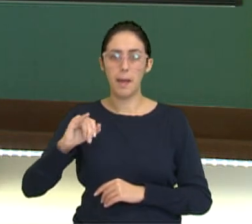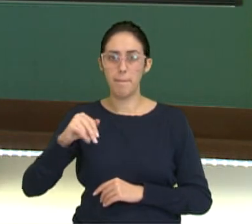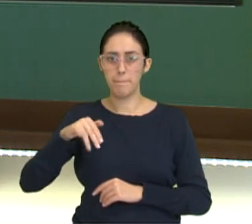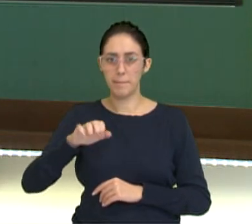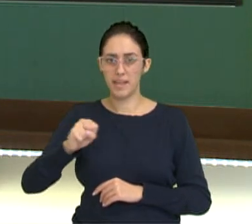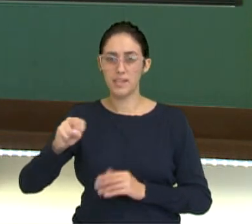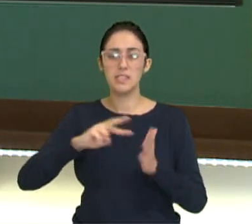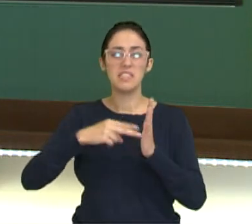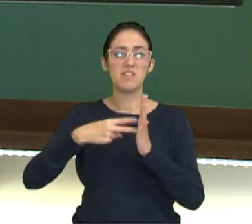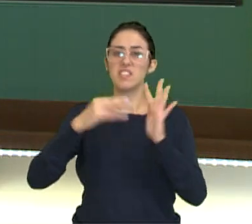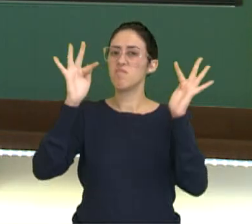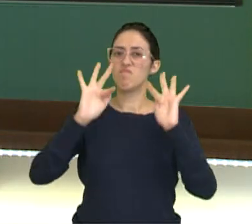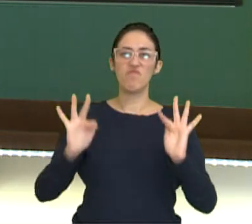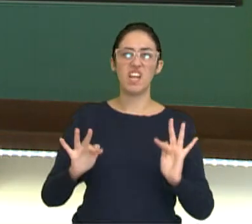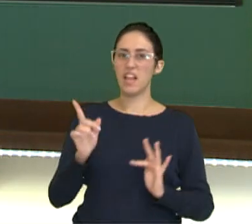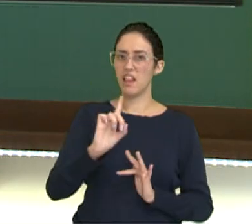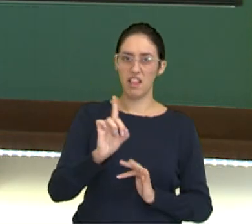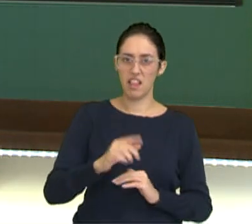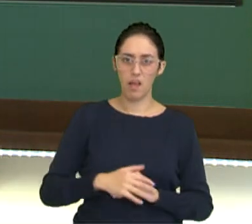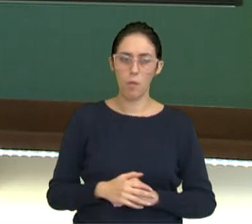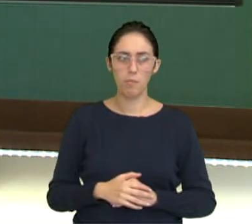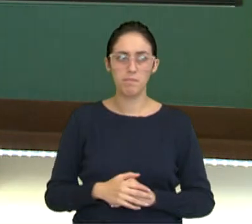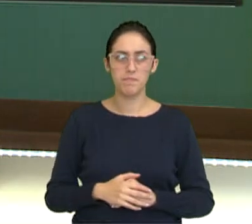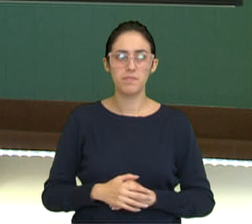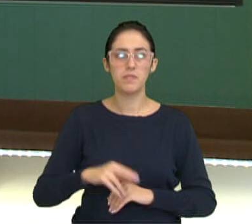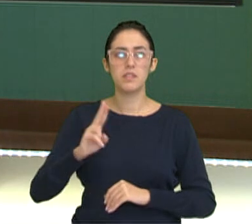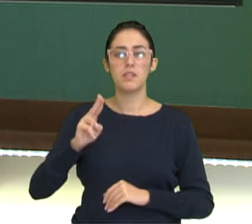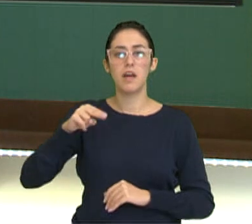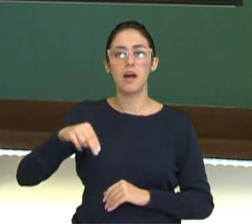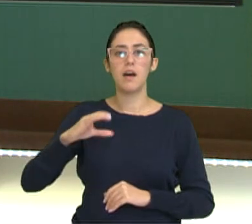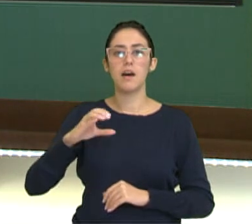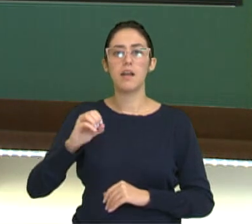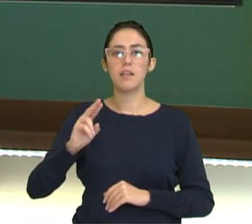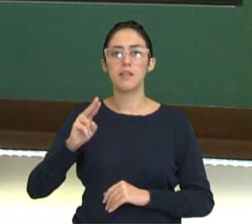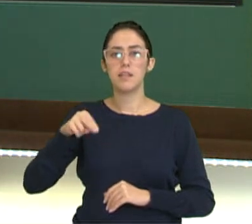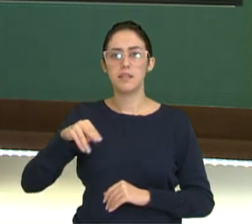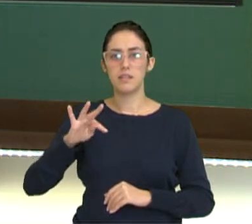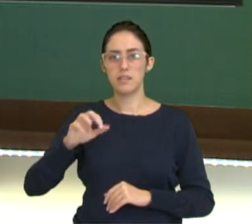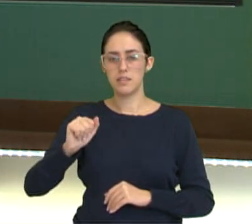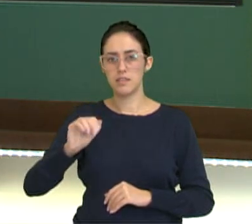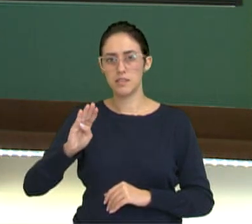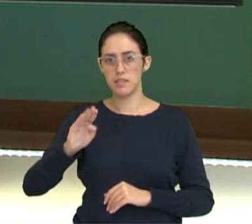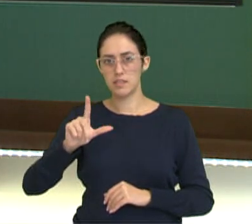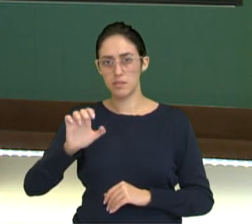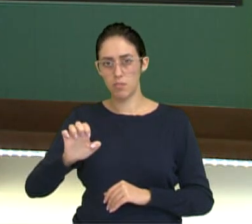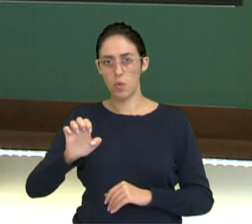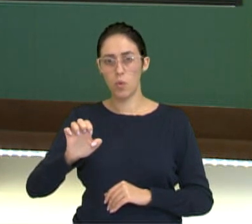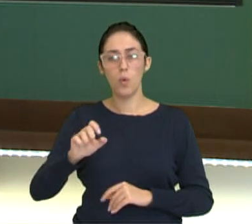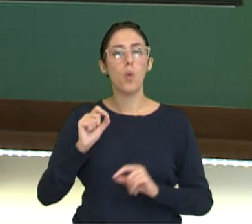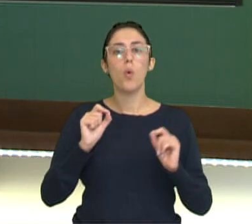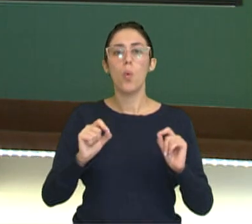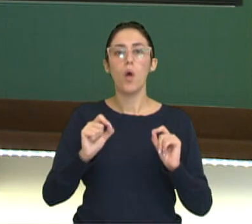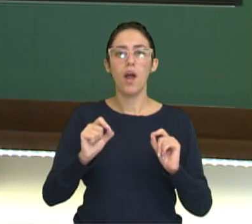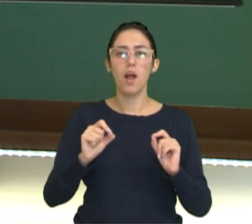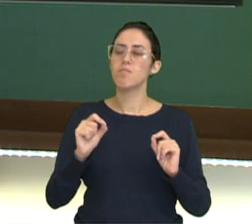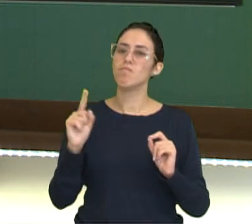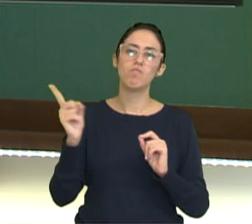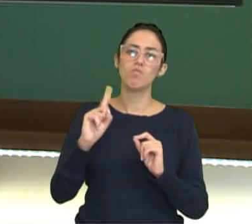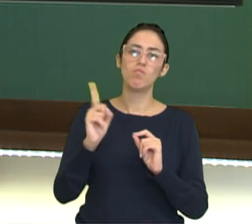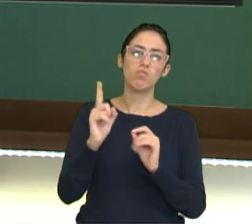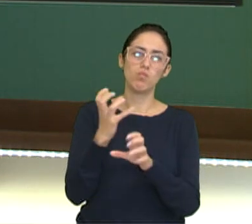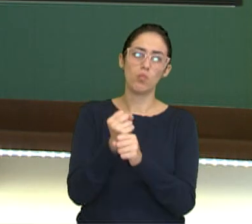infelicidade, tá? Uncountable, incontável. Então, countable, contável.